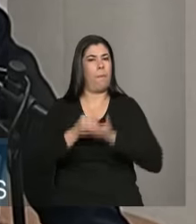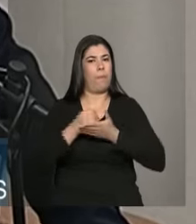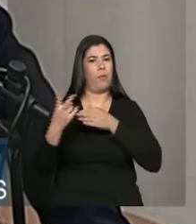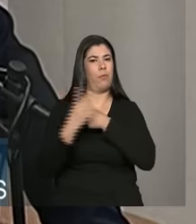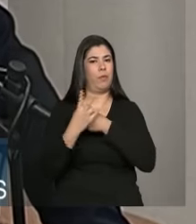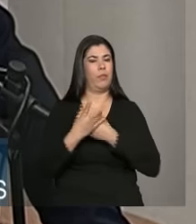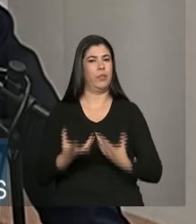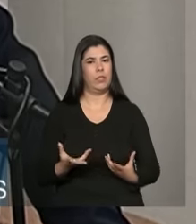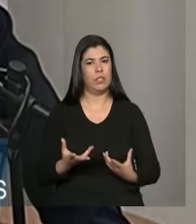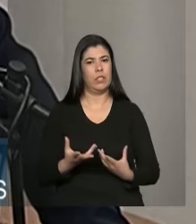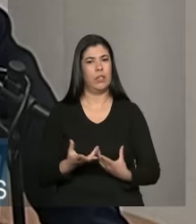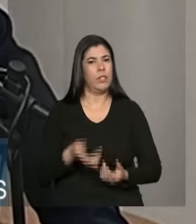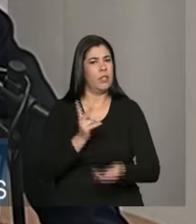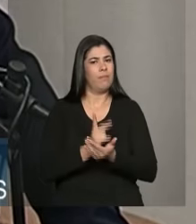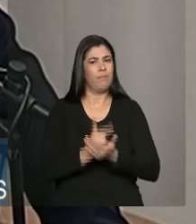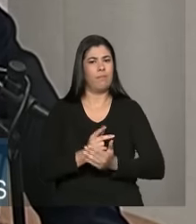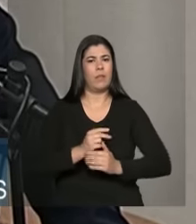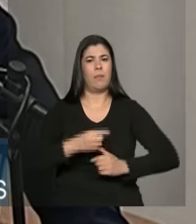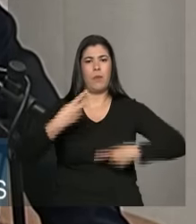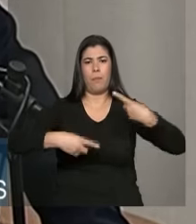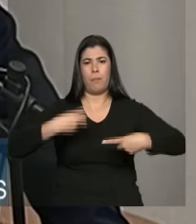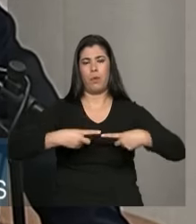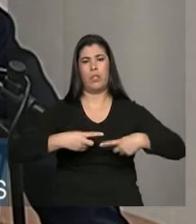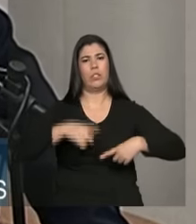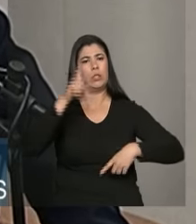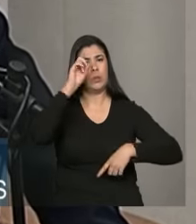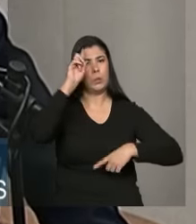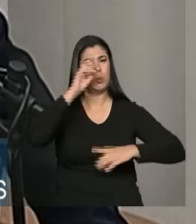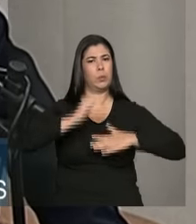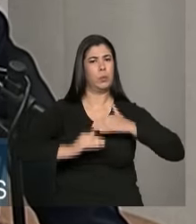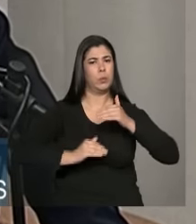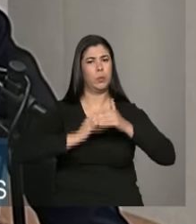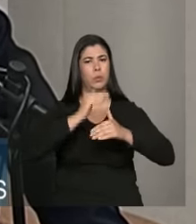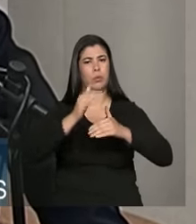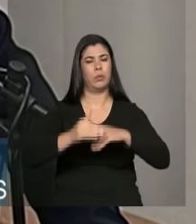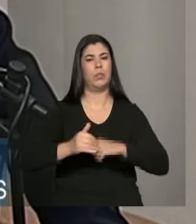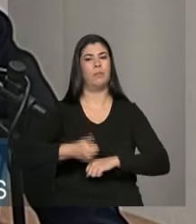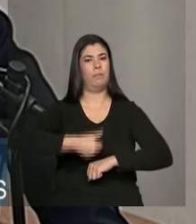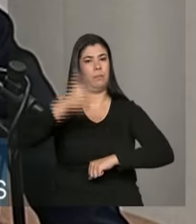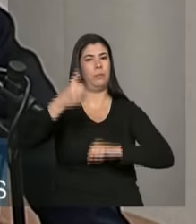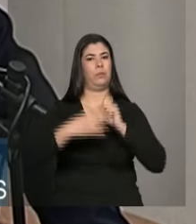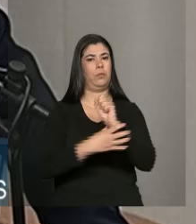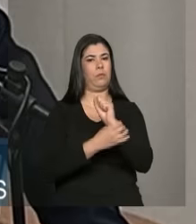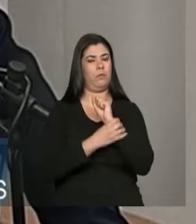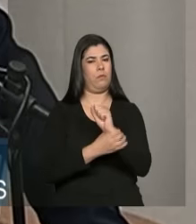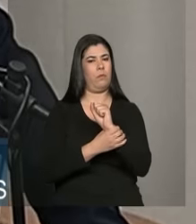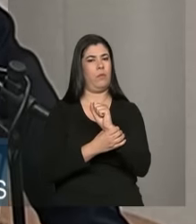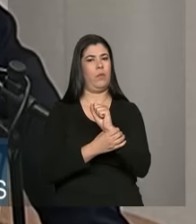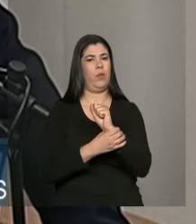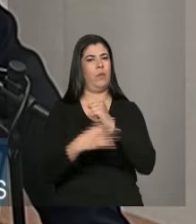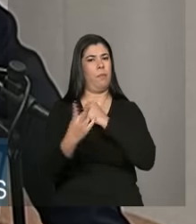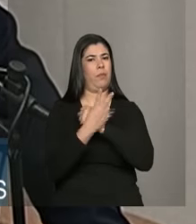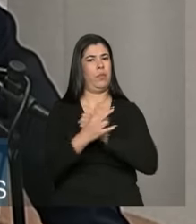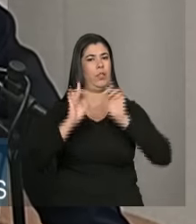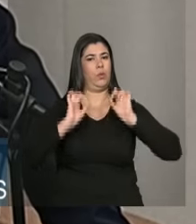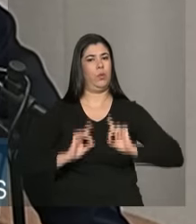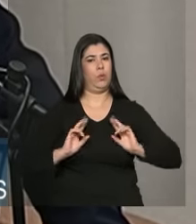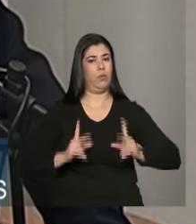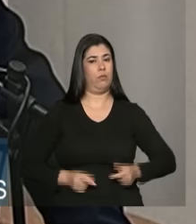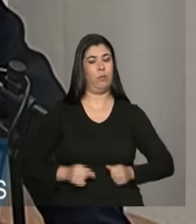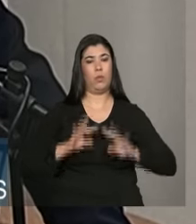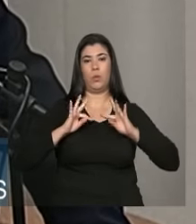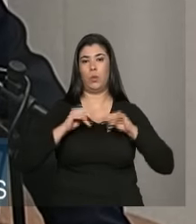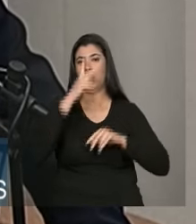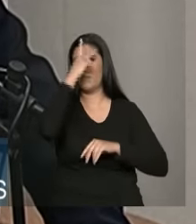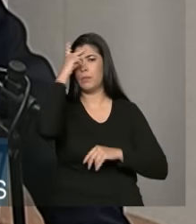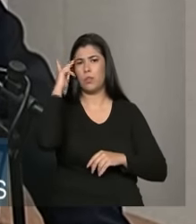a cada momento aperfeiçoar essas políticas para que a gente possa garantir os direitos humanos ah de todas as pessoas